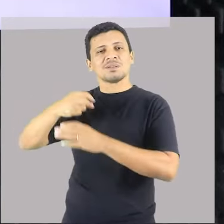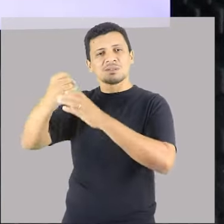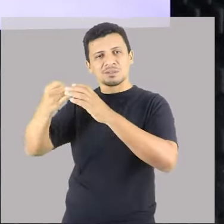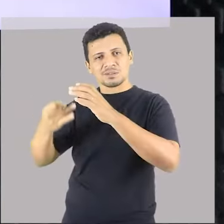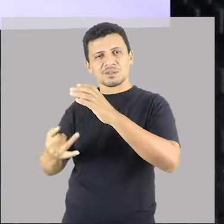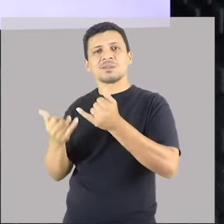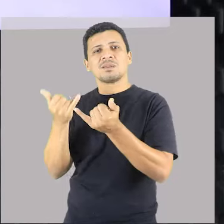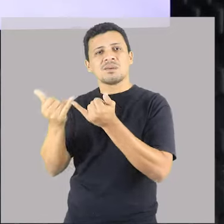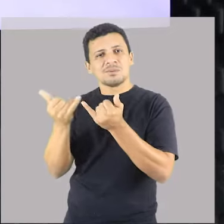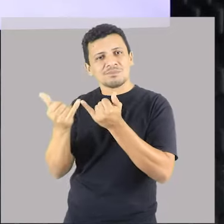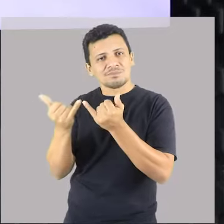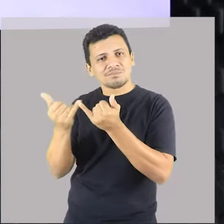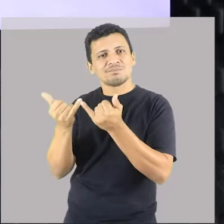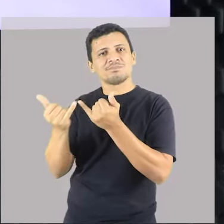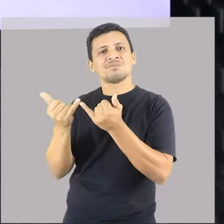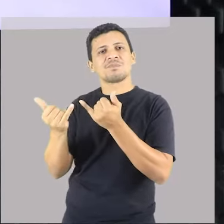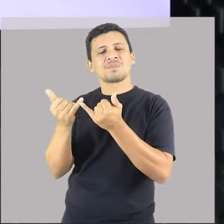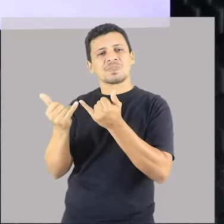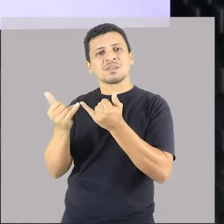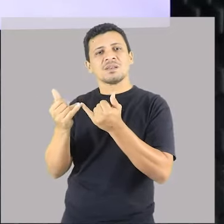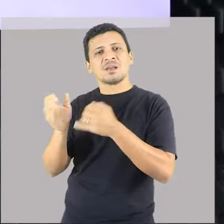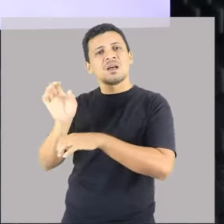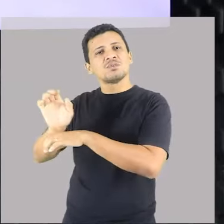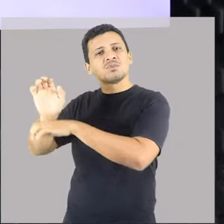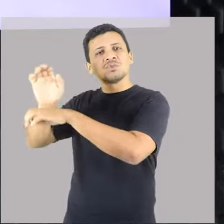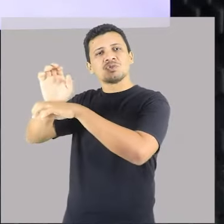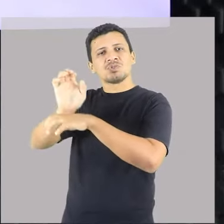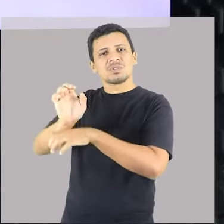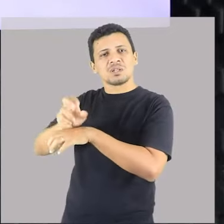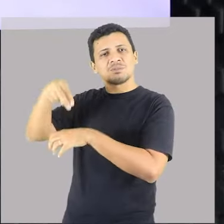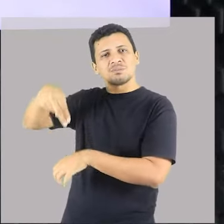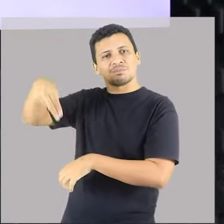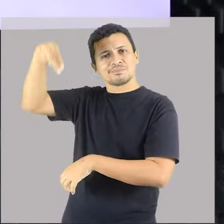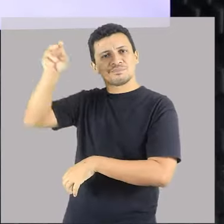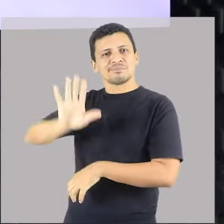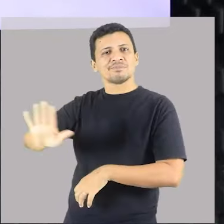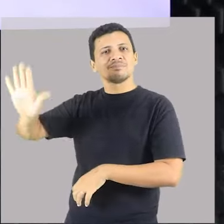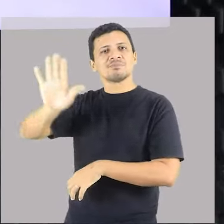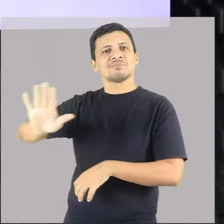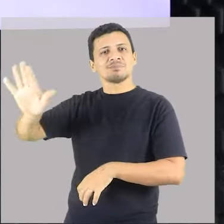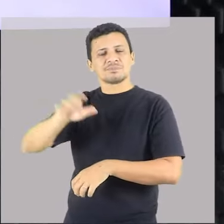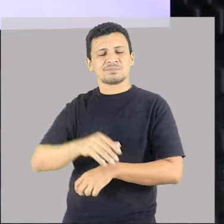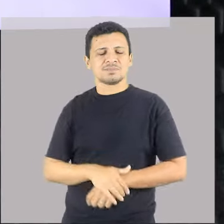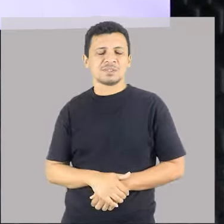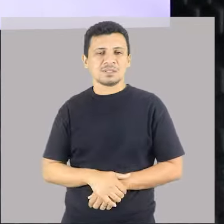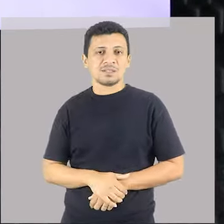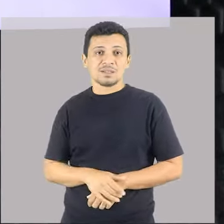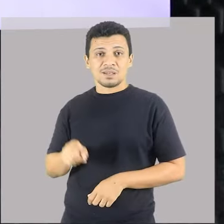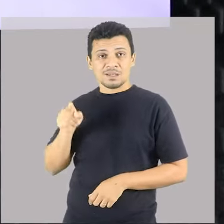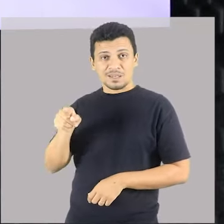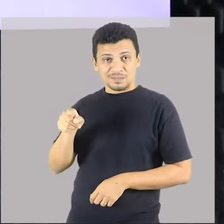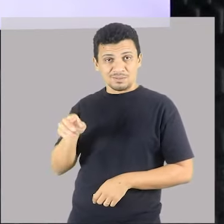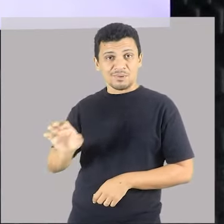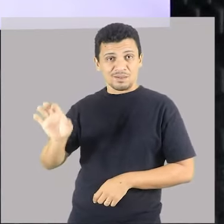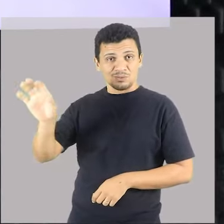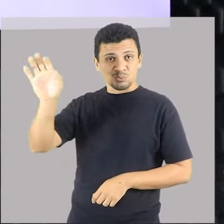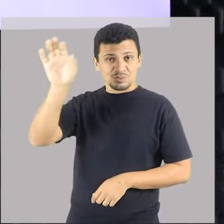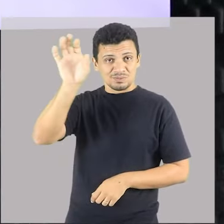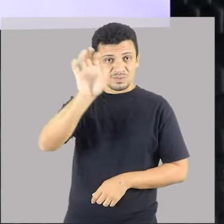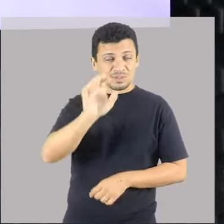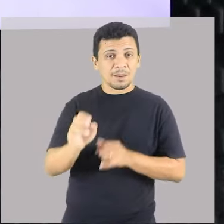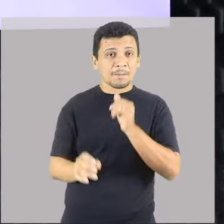próximas mais similares aos outros estados nordestinos Tá certo Inclusive essa é uma regionalização